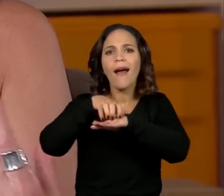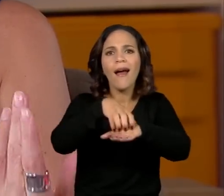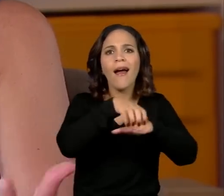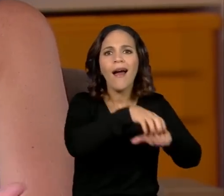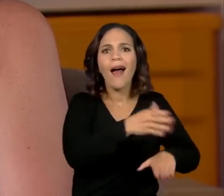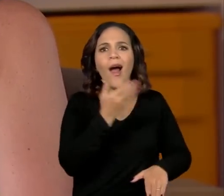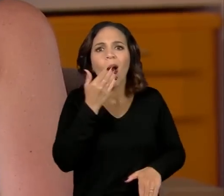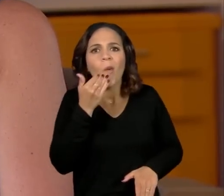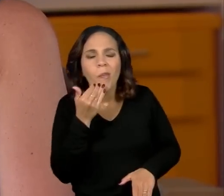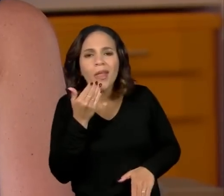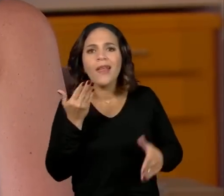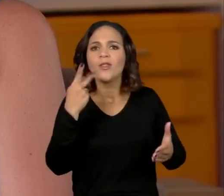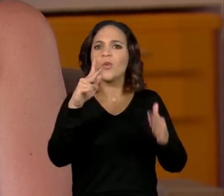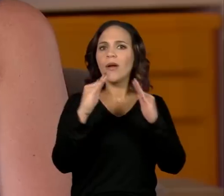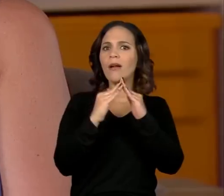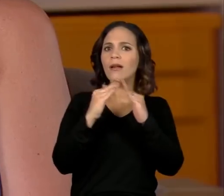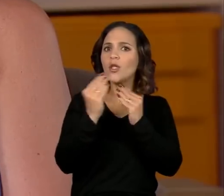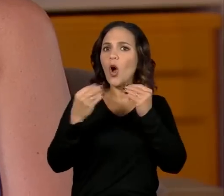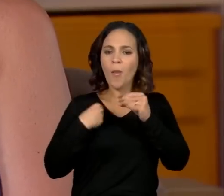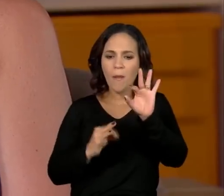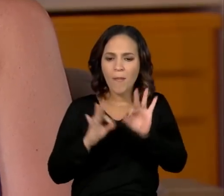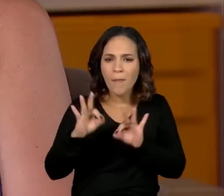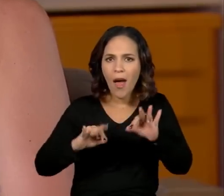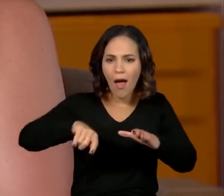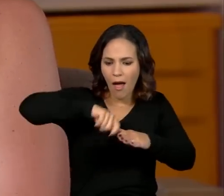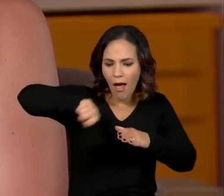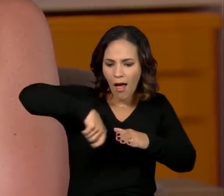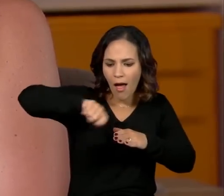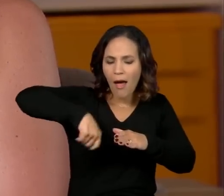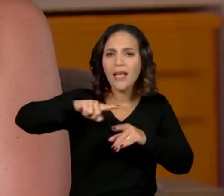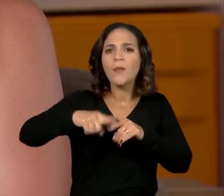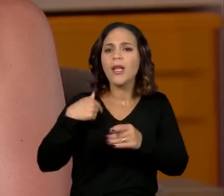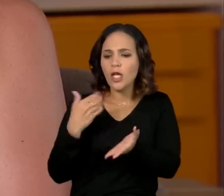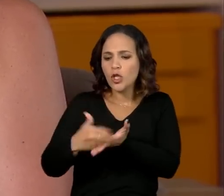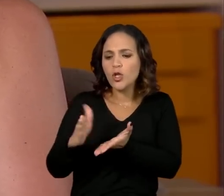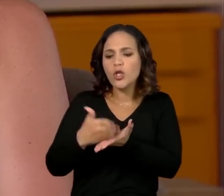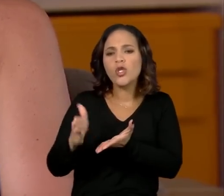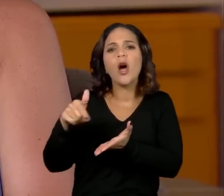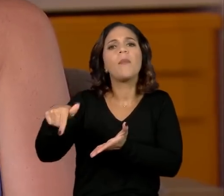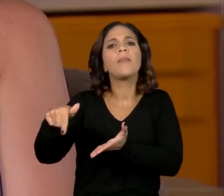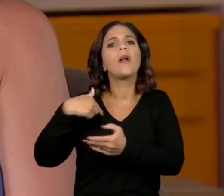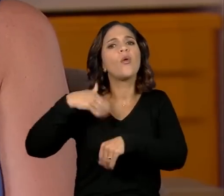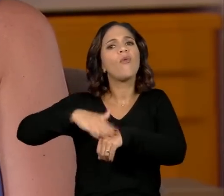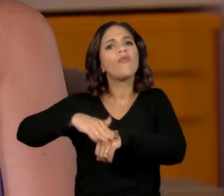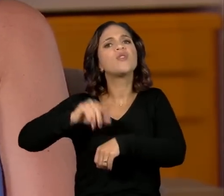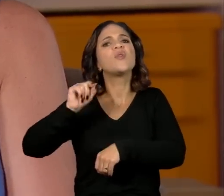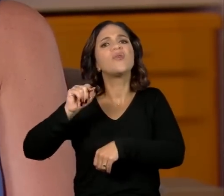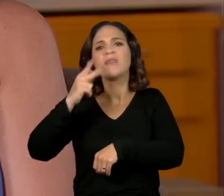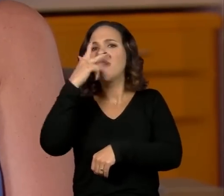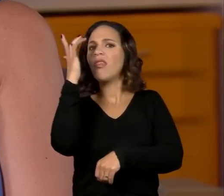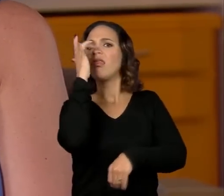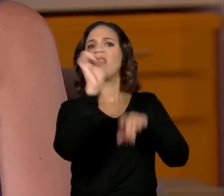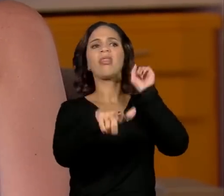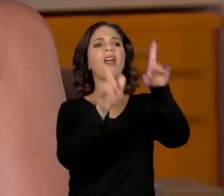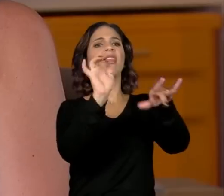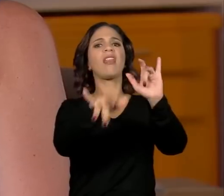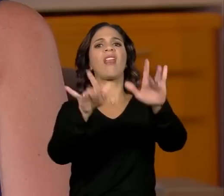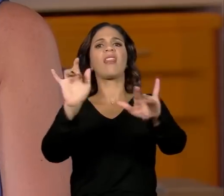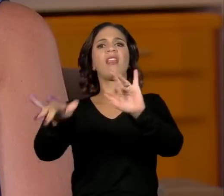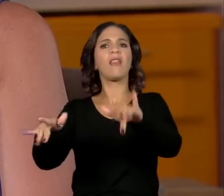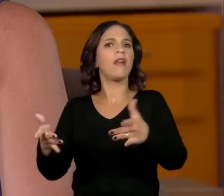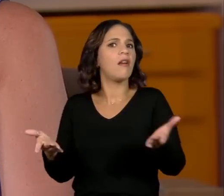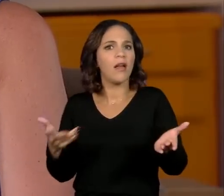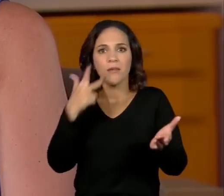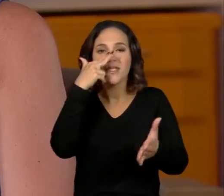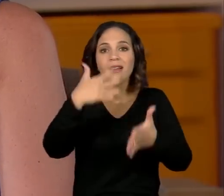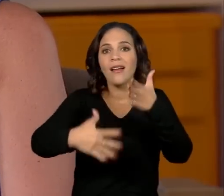alimento, como prepará-lo e depois saber o que fazer com esses restos para que eles não virem um lixão a céu aberto e aí